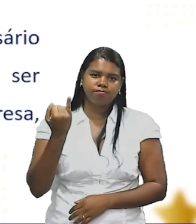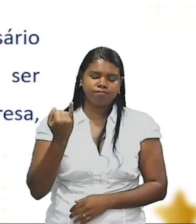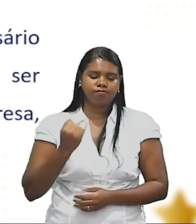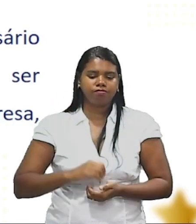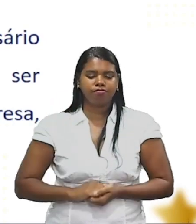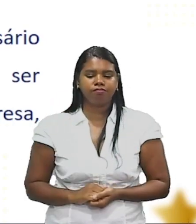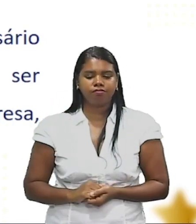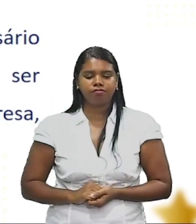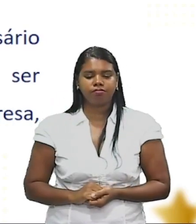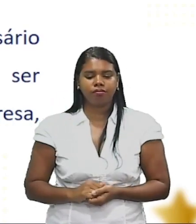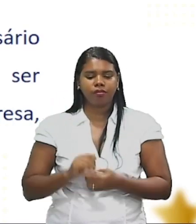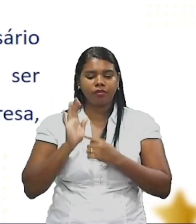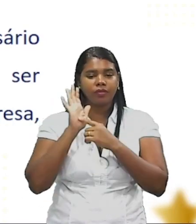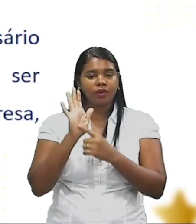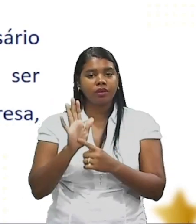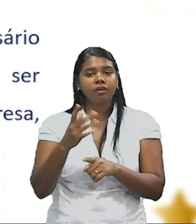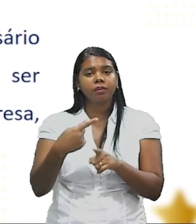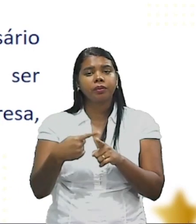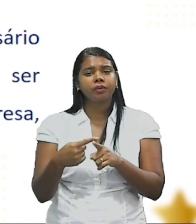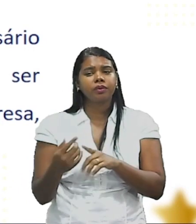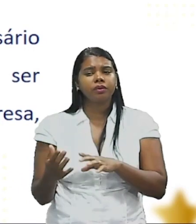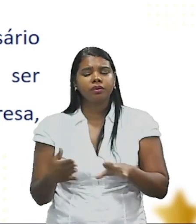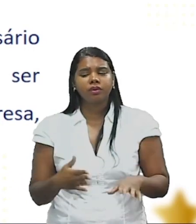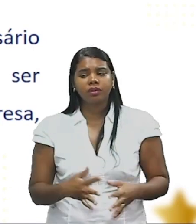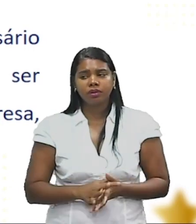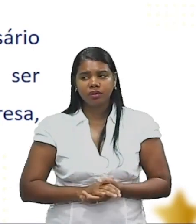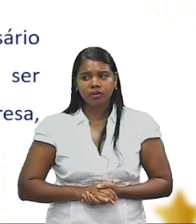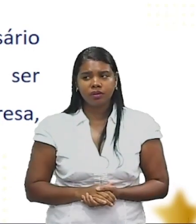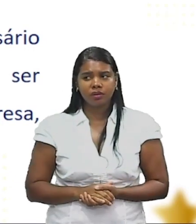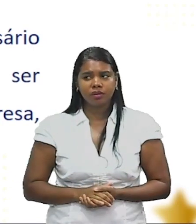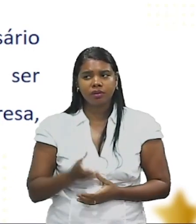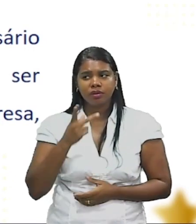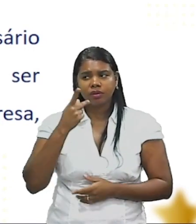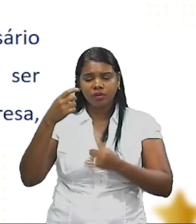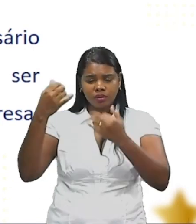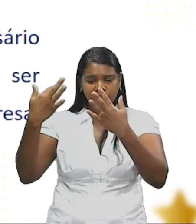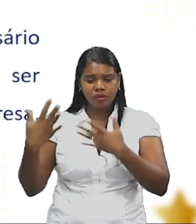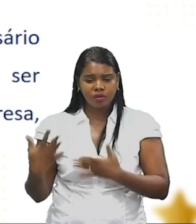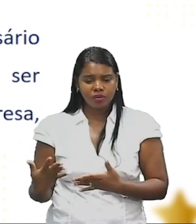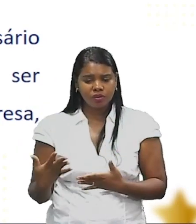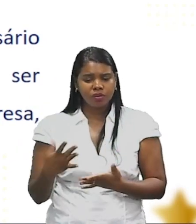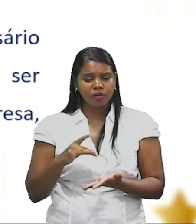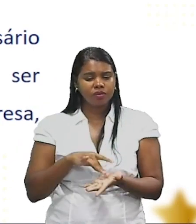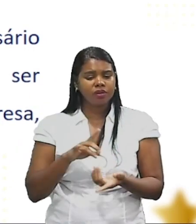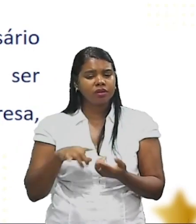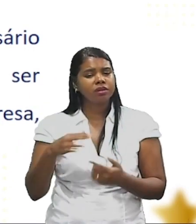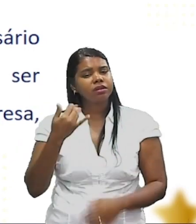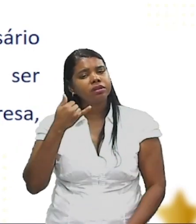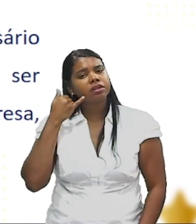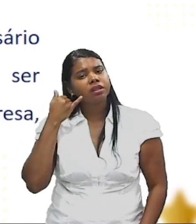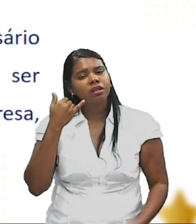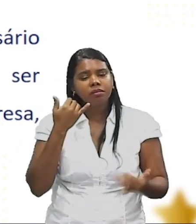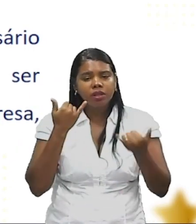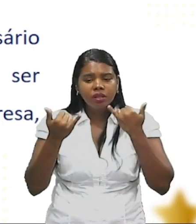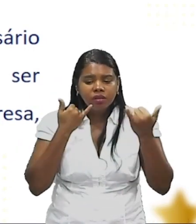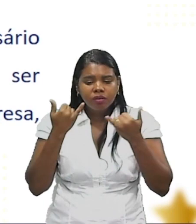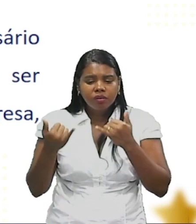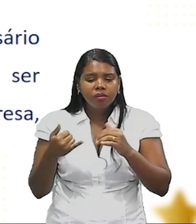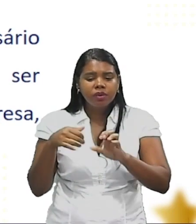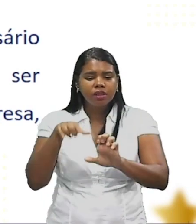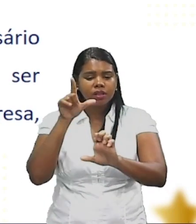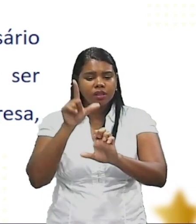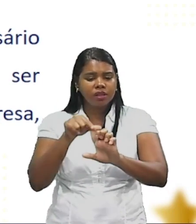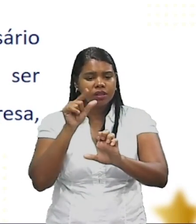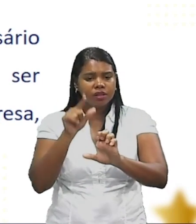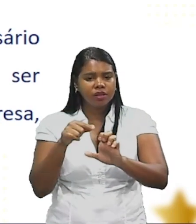também está presente nesse momento. Por quê? Quando eu falo qualquer momento, se eu ligar para pegar uma informação na empresa, se